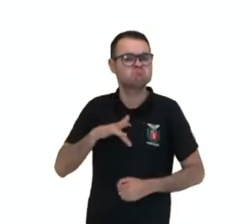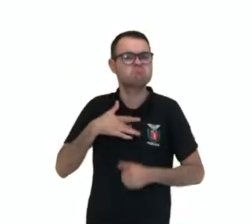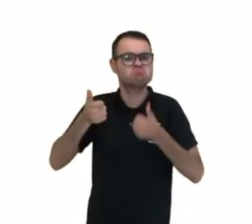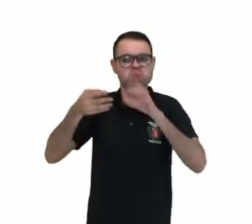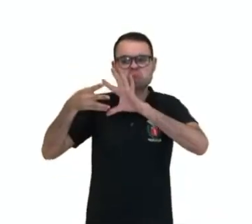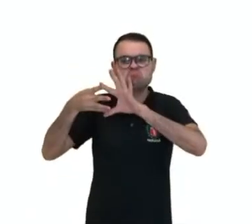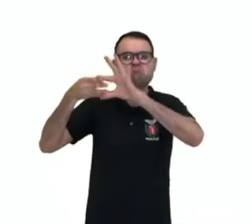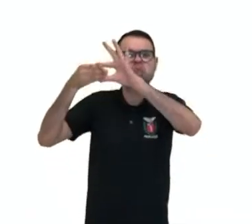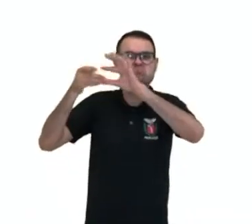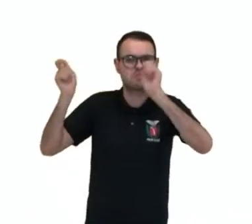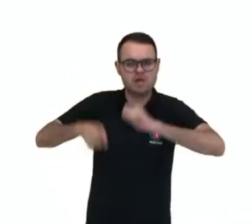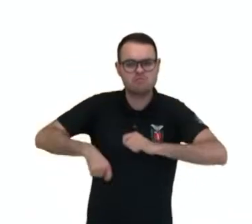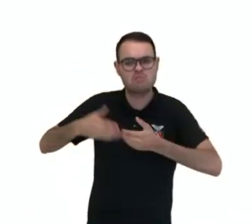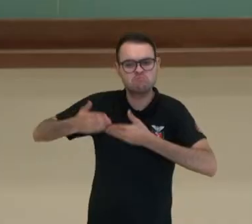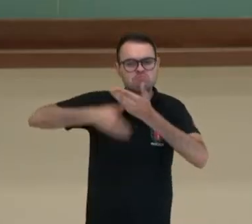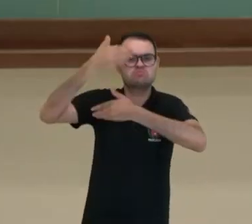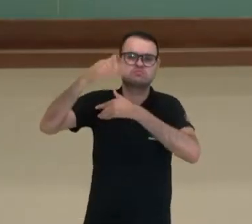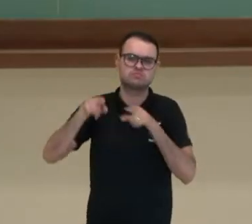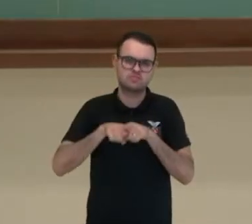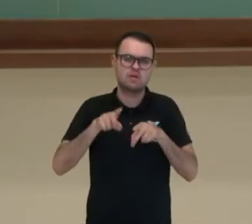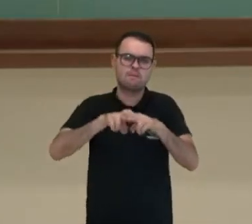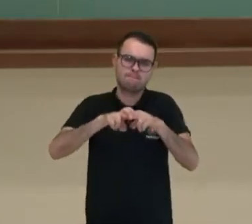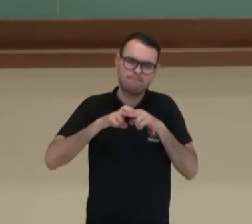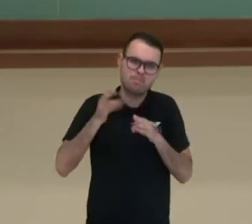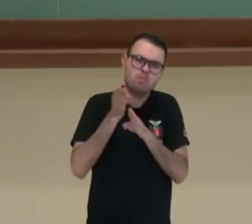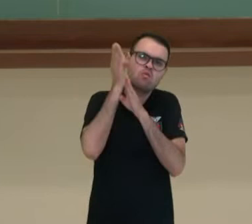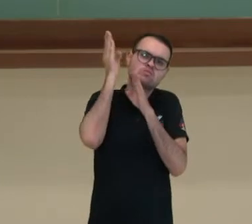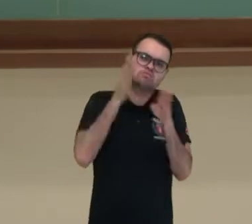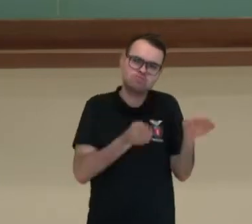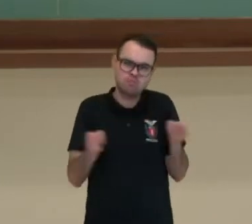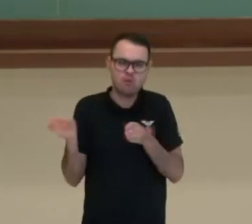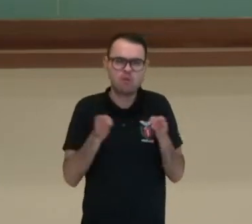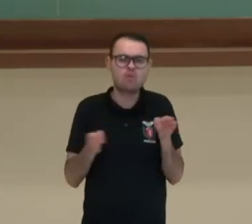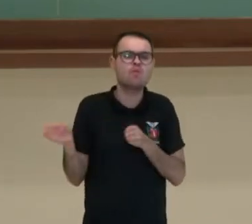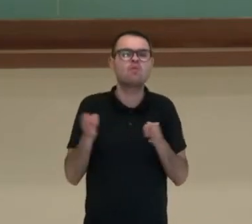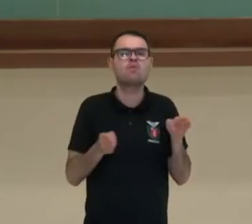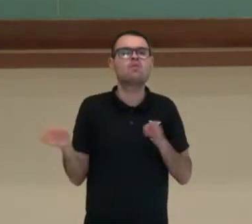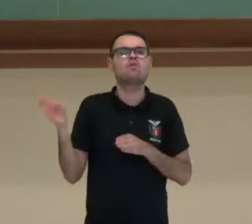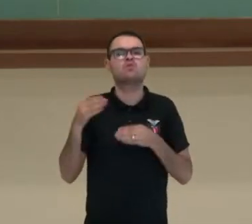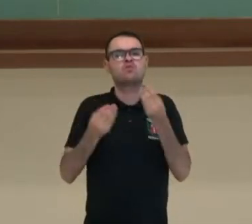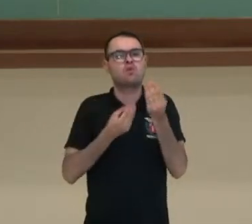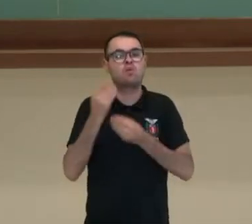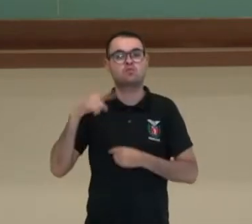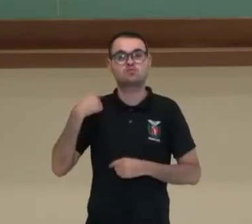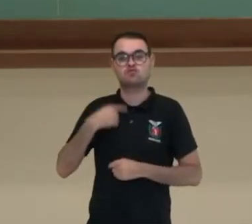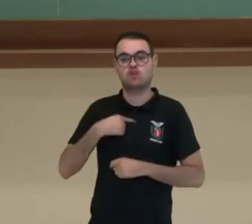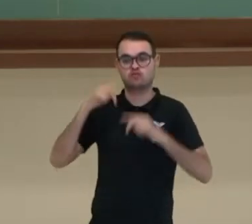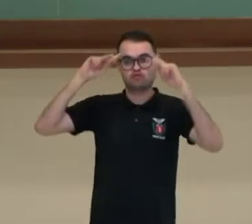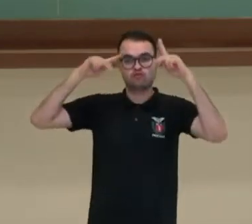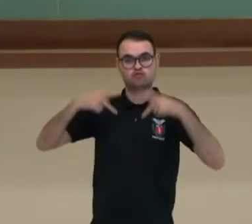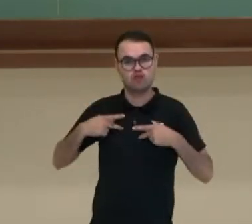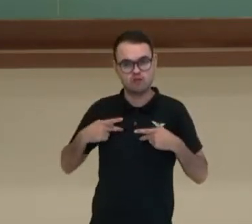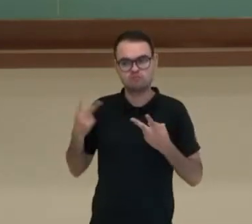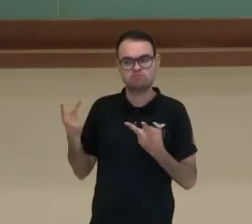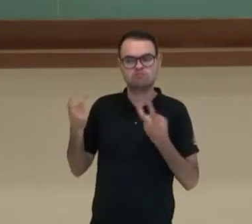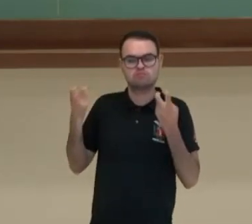essas mudanças no modo de produção. Isso é, para as mudanças no modo que nós, seres